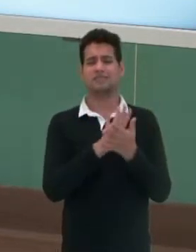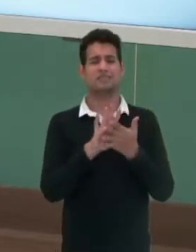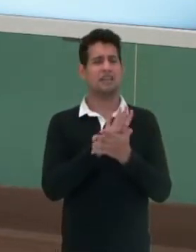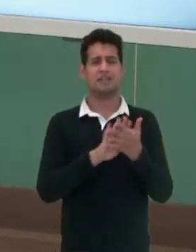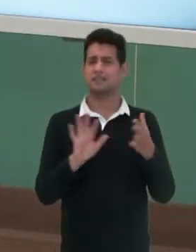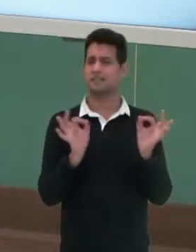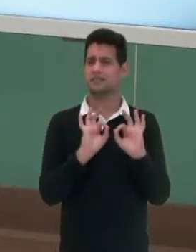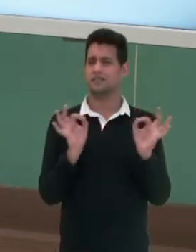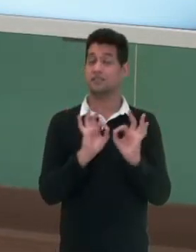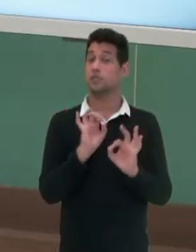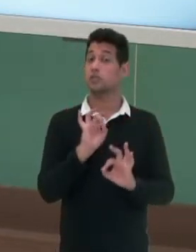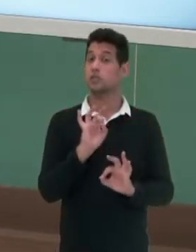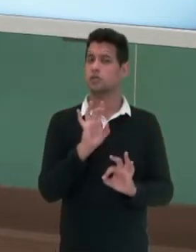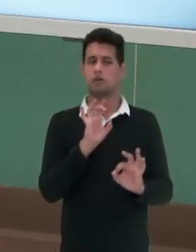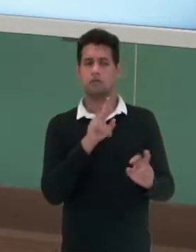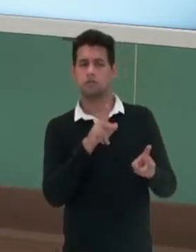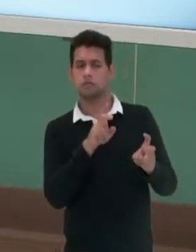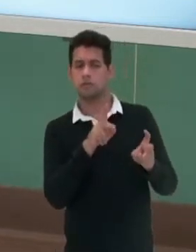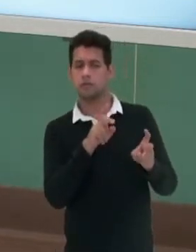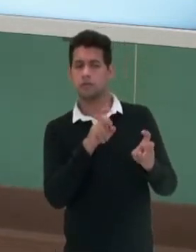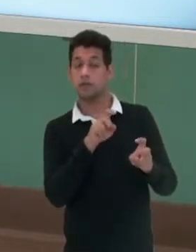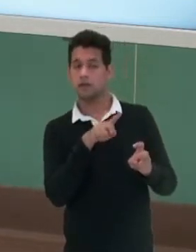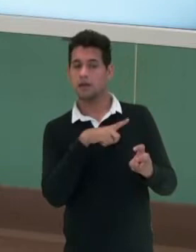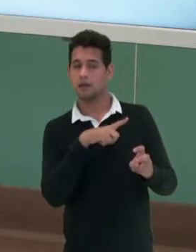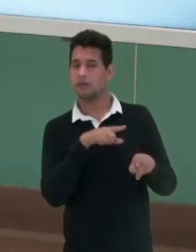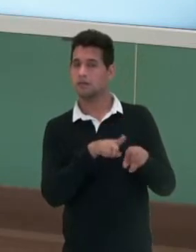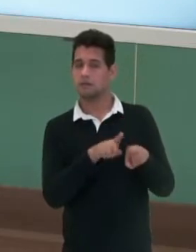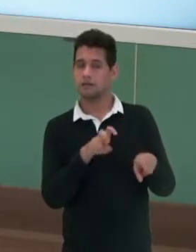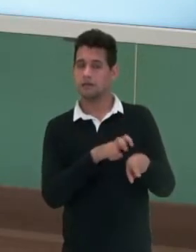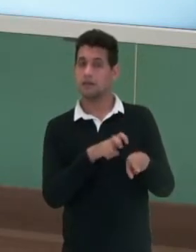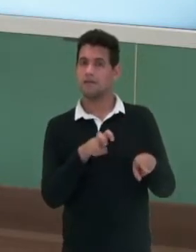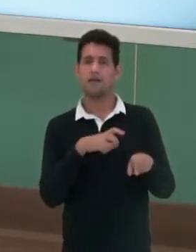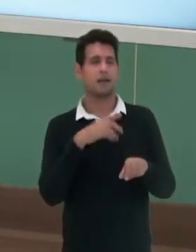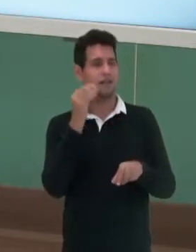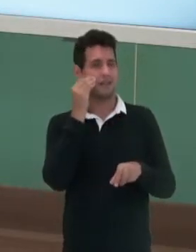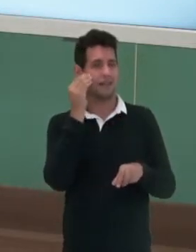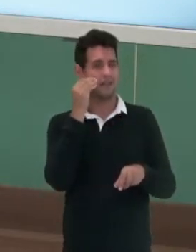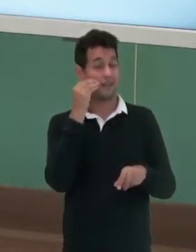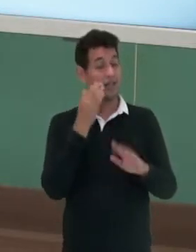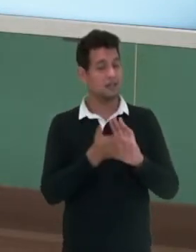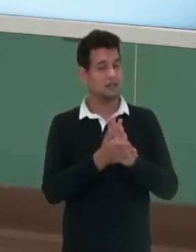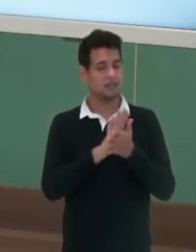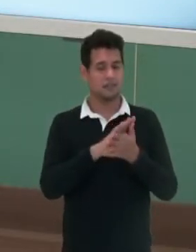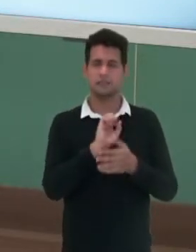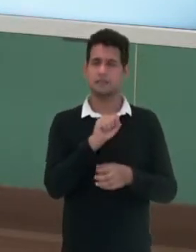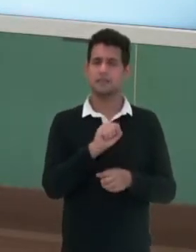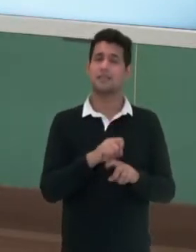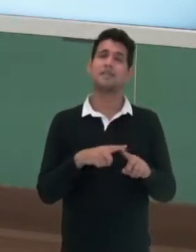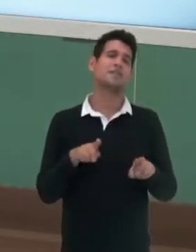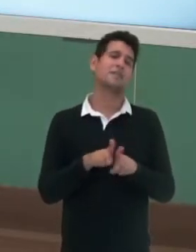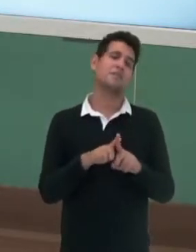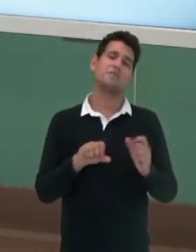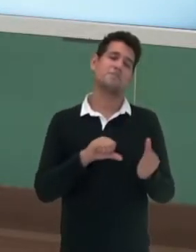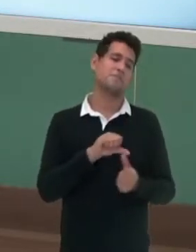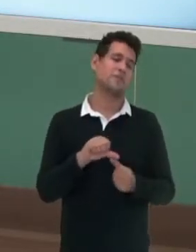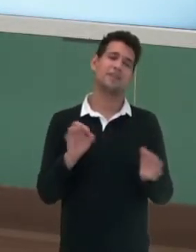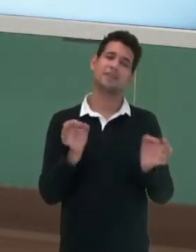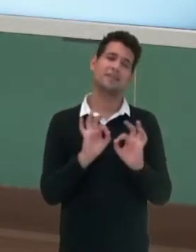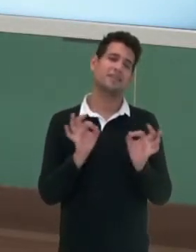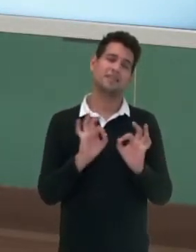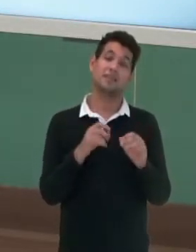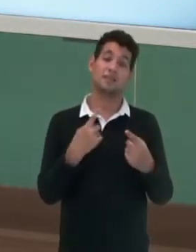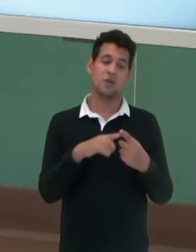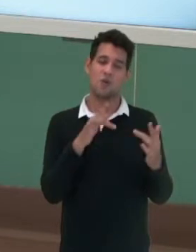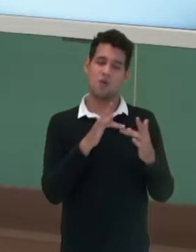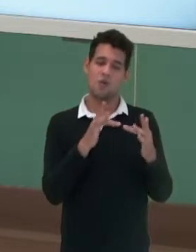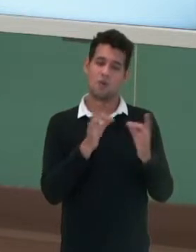ele. Simplesmente ele detectou que é um agente externo, ele vai lá e vai tentar combater, né? E também não vai se alterar depois do contato. Se você